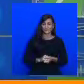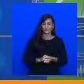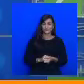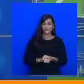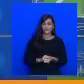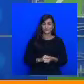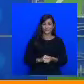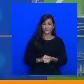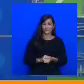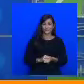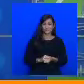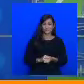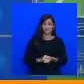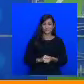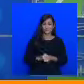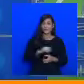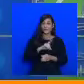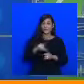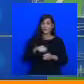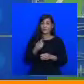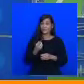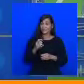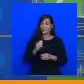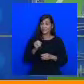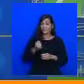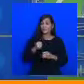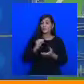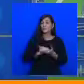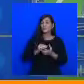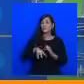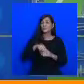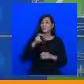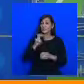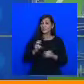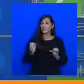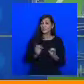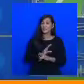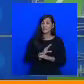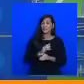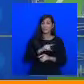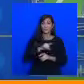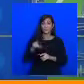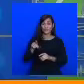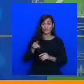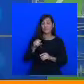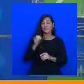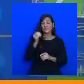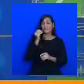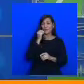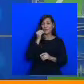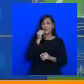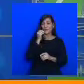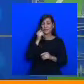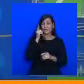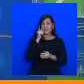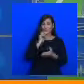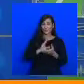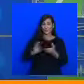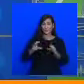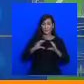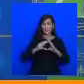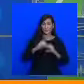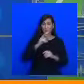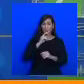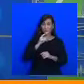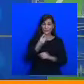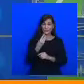18. Foram sorteados 15 números, faltam 5. Você ainda tem chances. Bola verde, número 13.